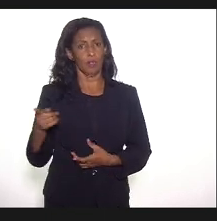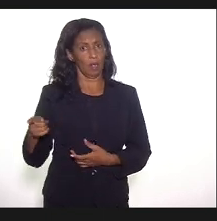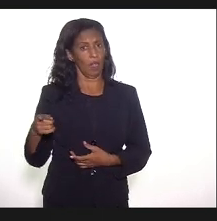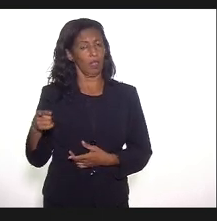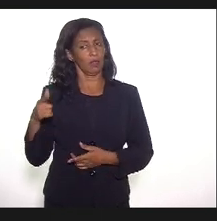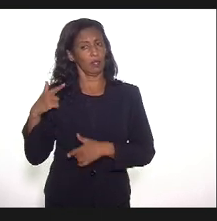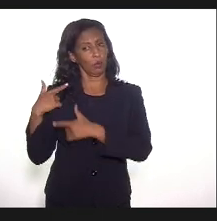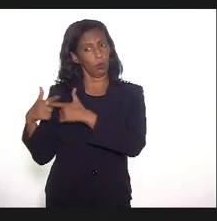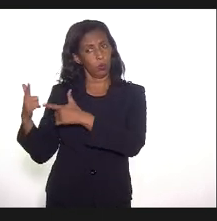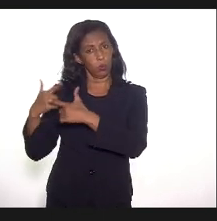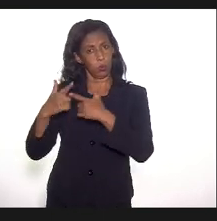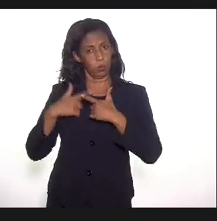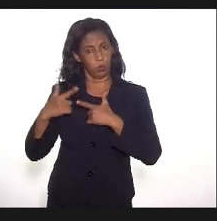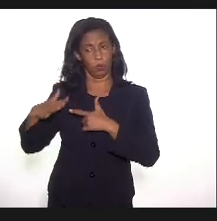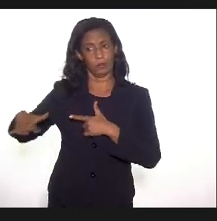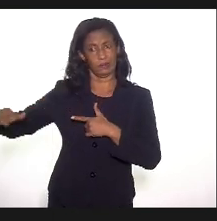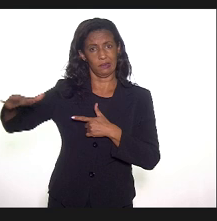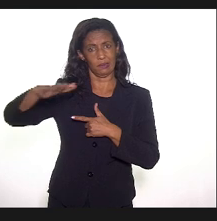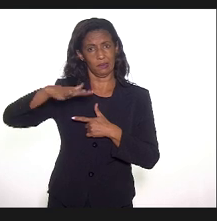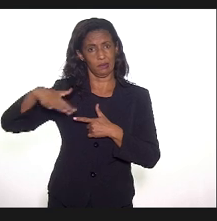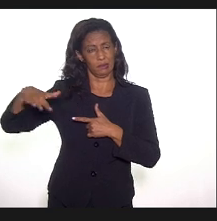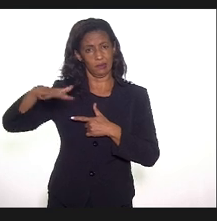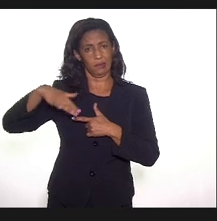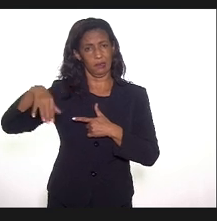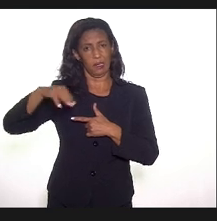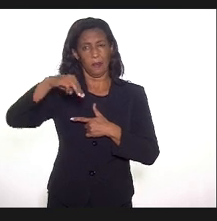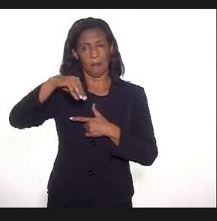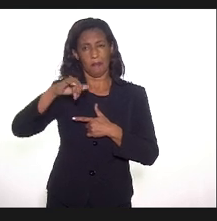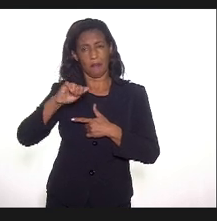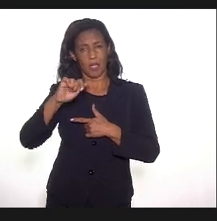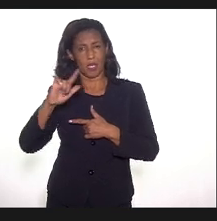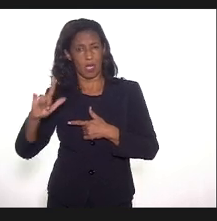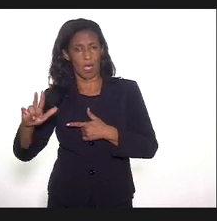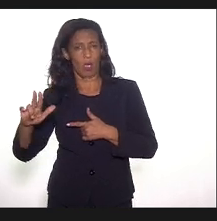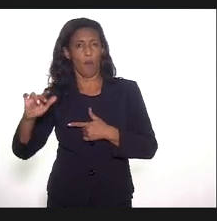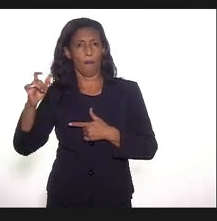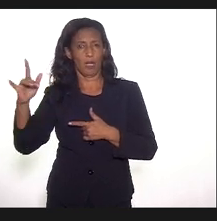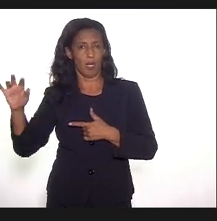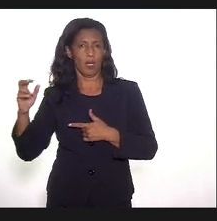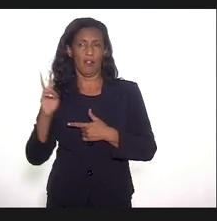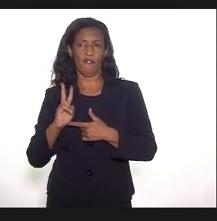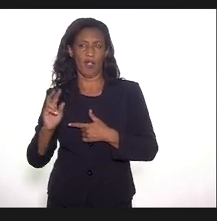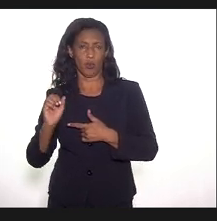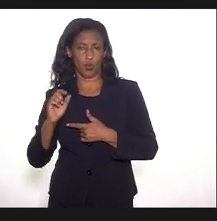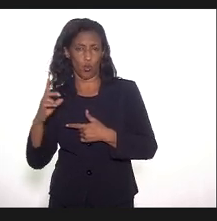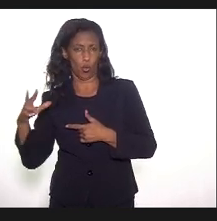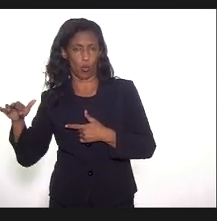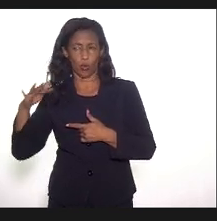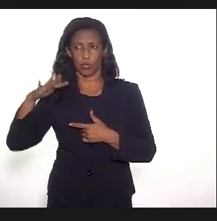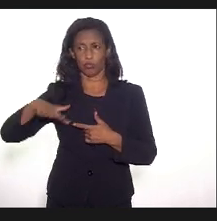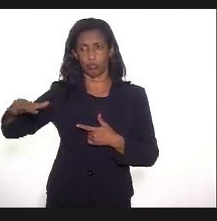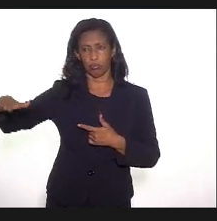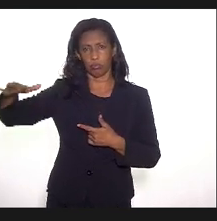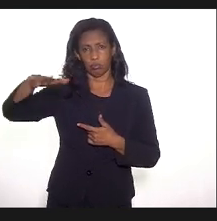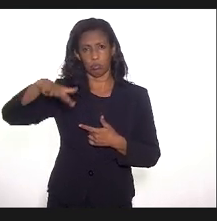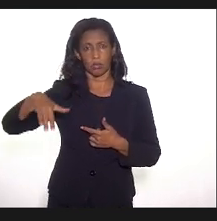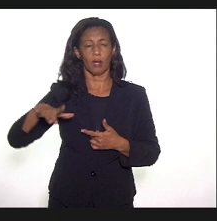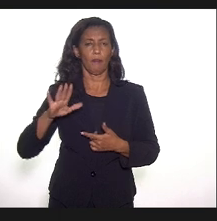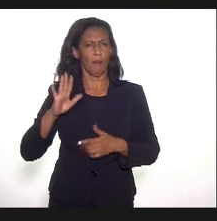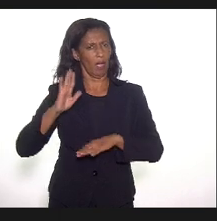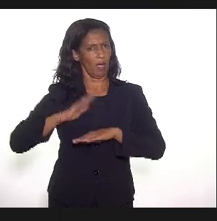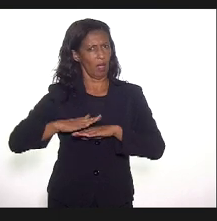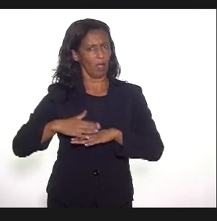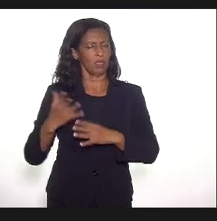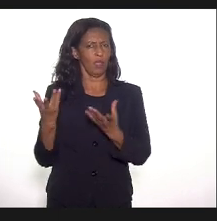branda, aquela região inteira, Miguel Pereira, Paulo de Fronten, Vassouras, Paraíba, mais branda, mas ainda temos